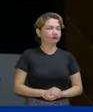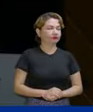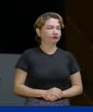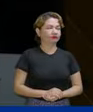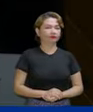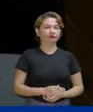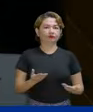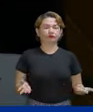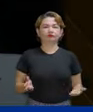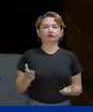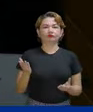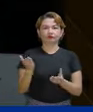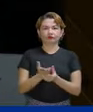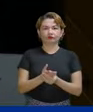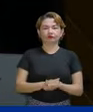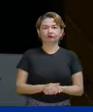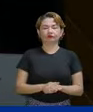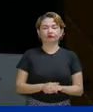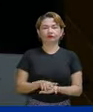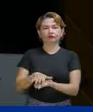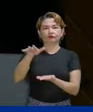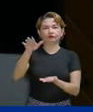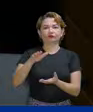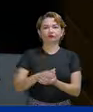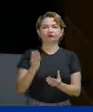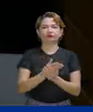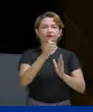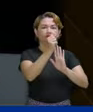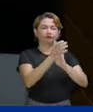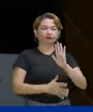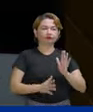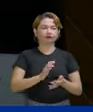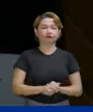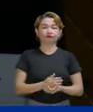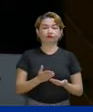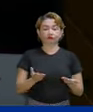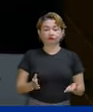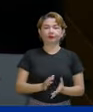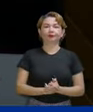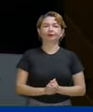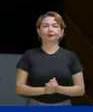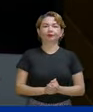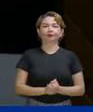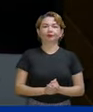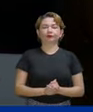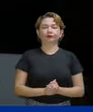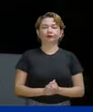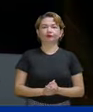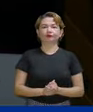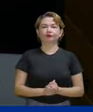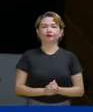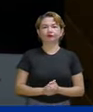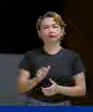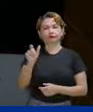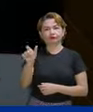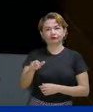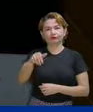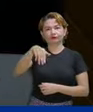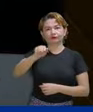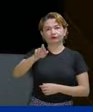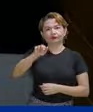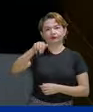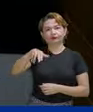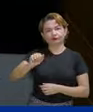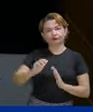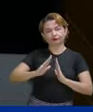juiz Normande Souza. Ele é negro de pele clara, tem cabelos castanhos escuros, curtos, penteados para trás. Usa óculos de armação